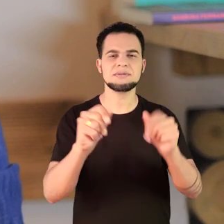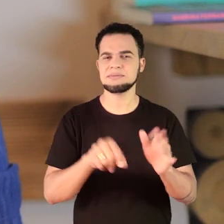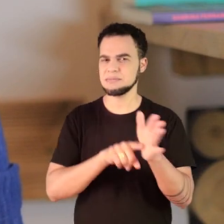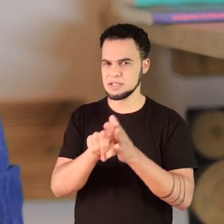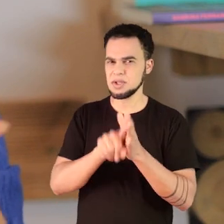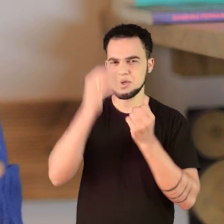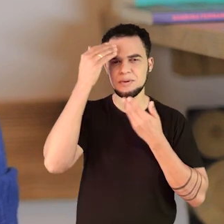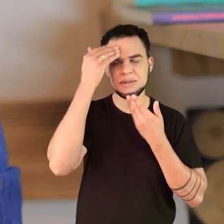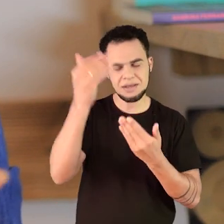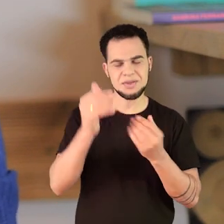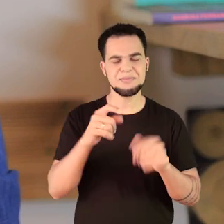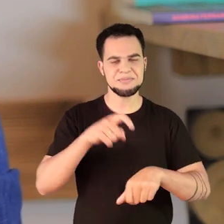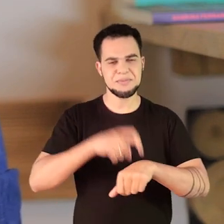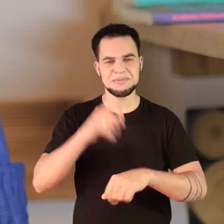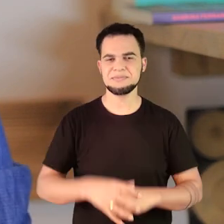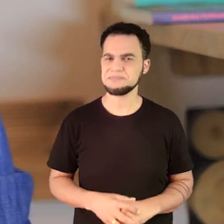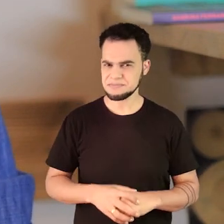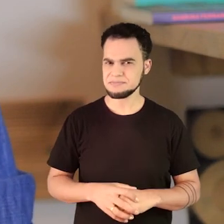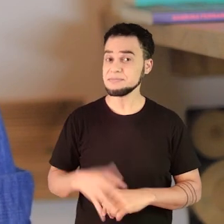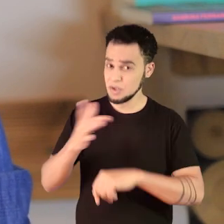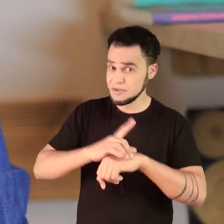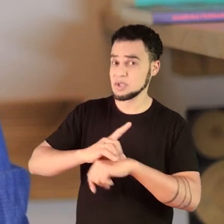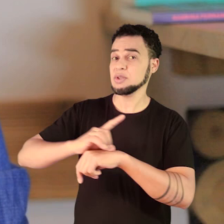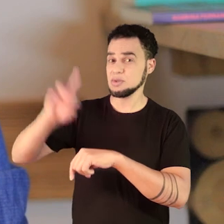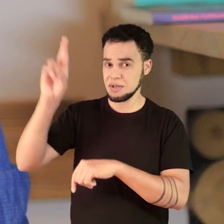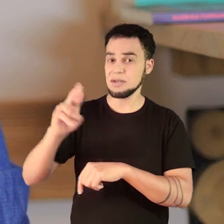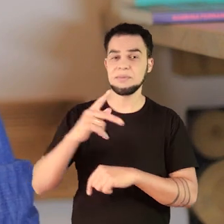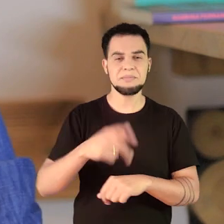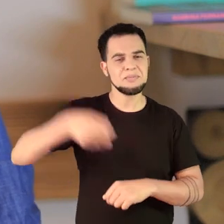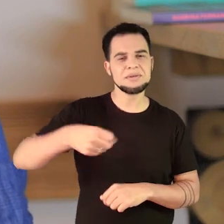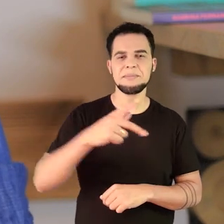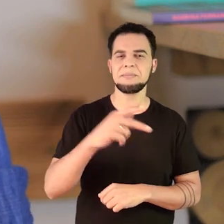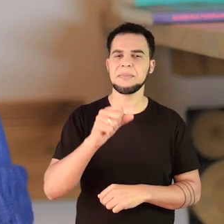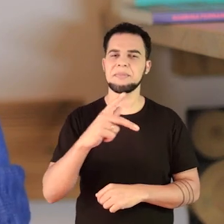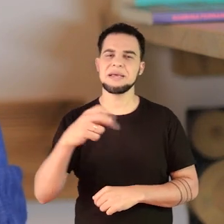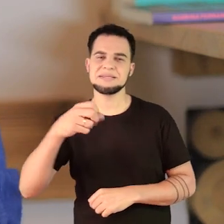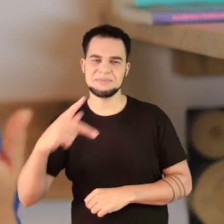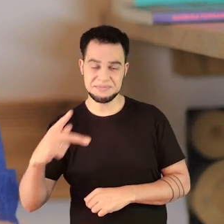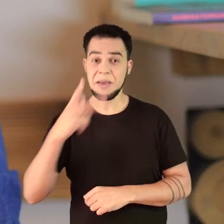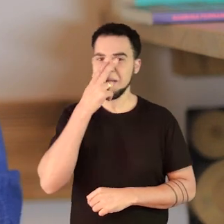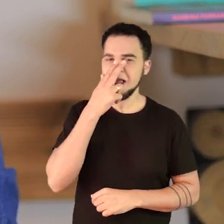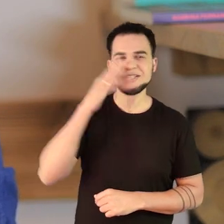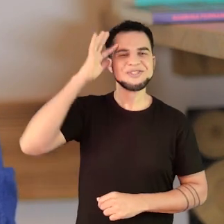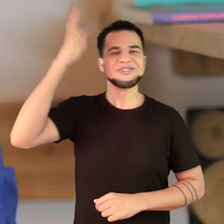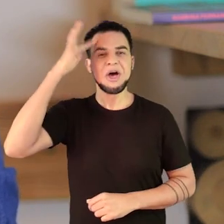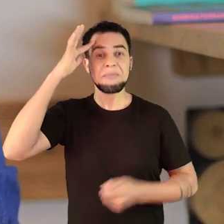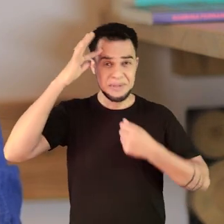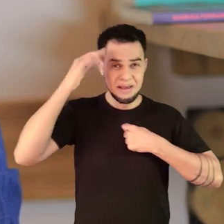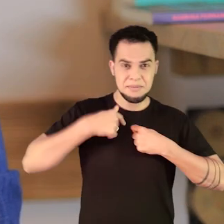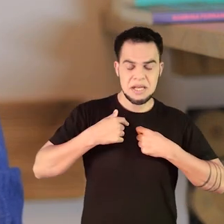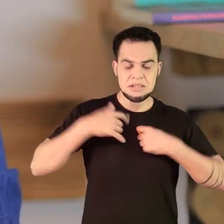os pesquisadores, obrigada pelo espaço. Faço doutorado com bolsa FAPESP e o que parece um sonho para alguns, para mim parece um